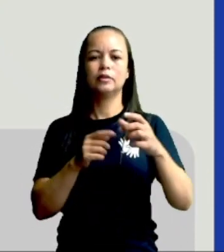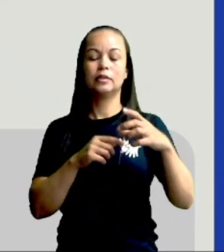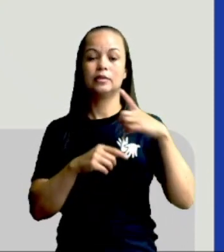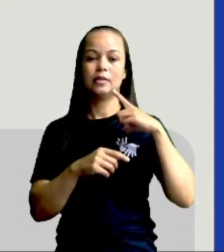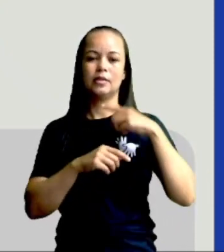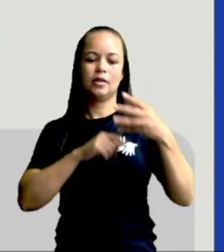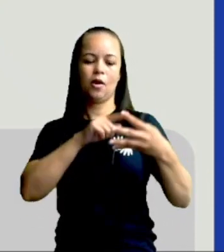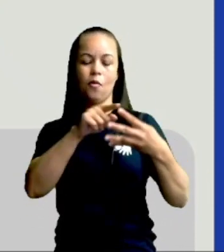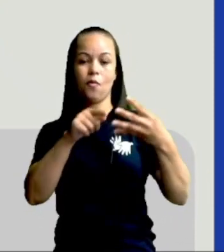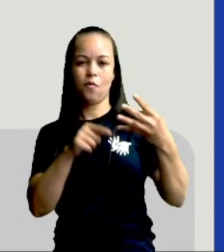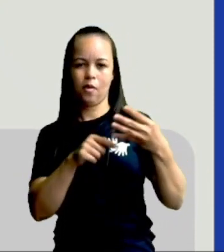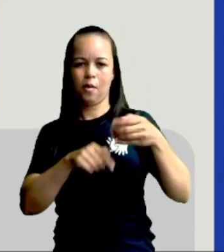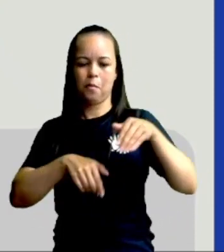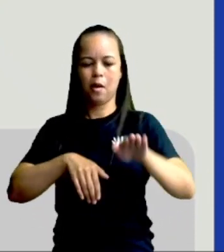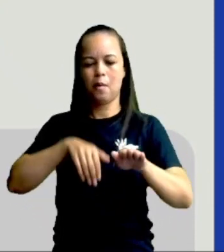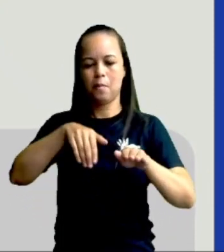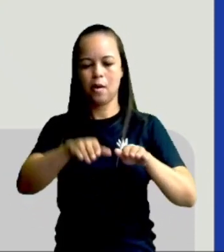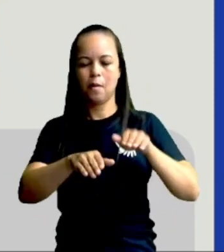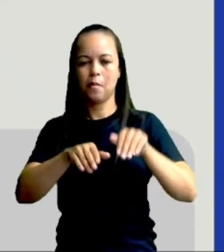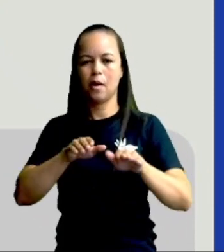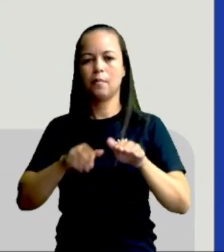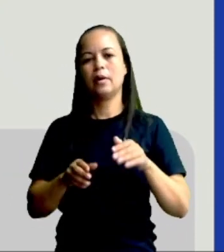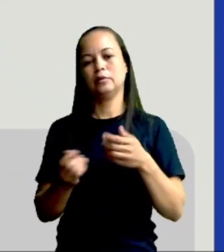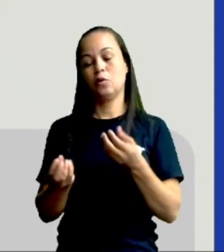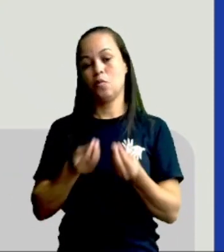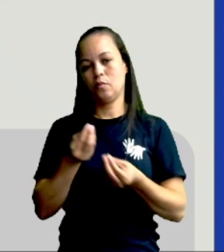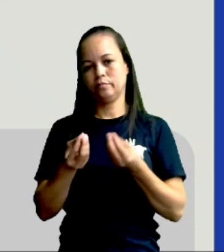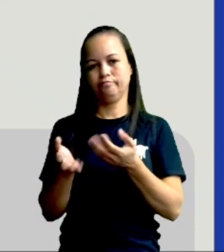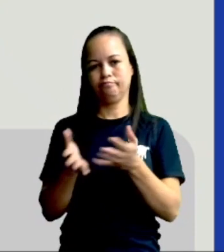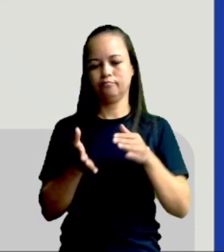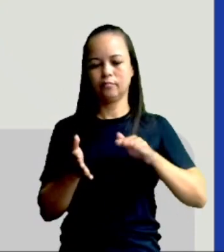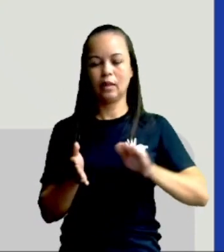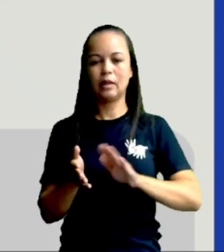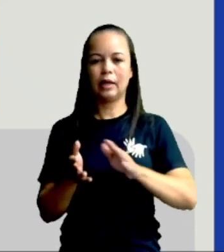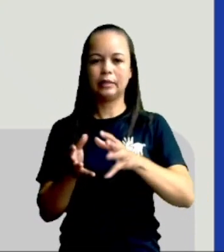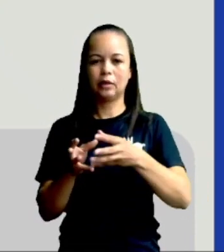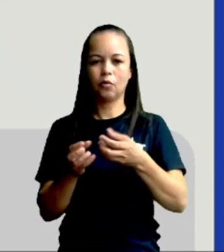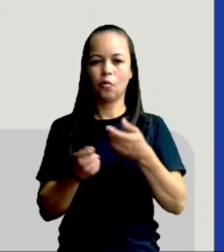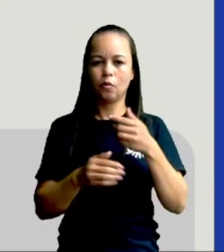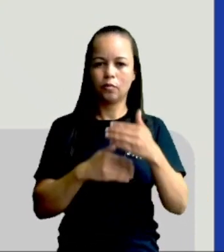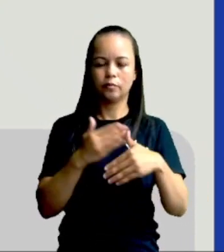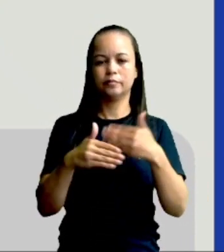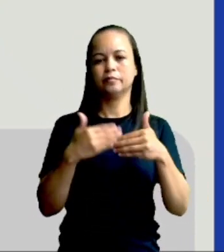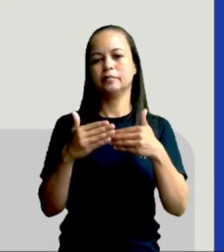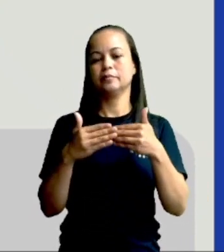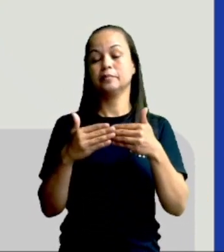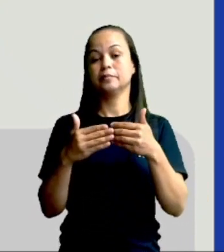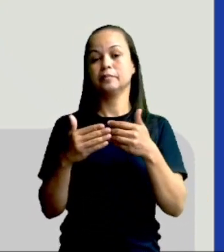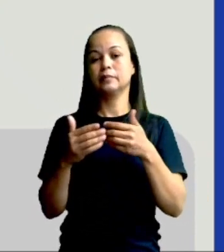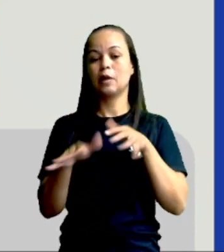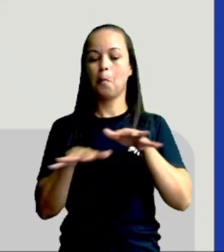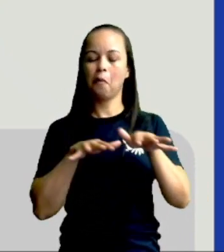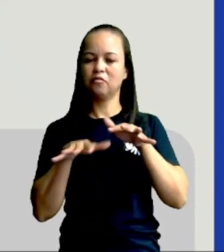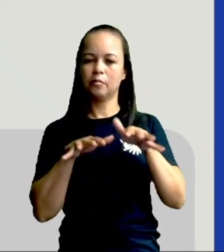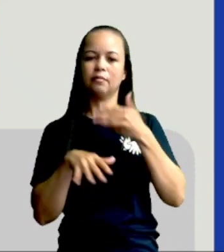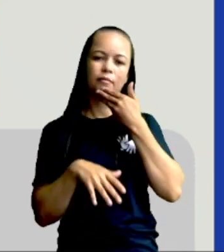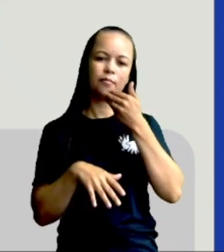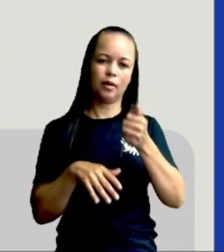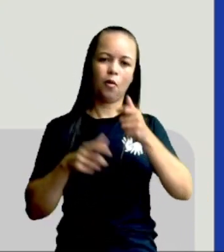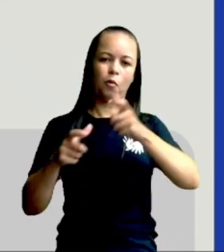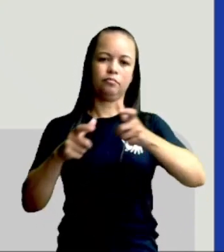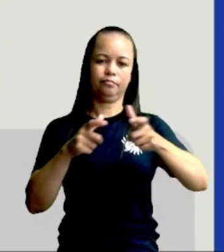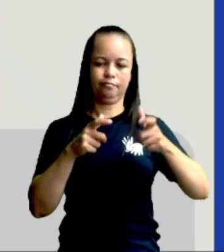vivia não era um ambiente favorável para animais com patas, então os animais que nasciam sem patas conseguiam se movimentar melhor